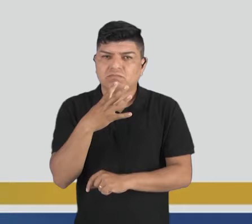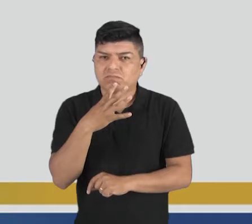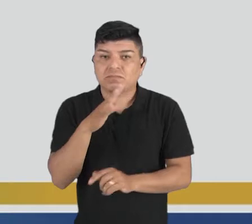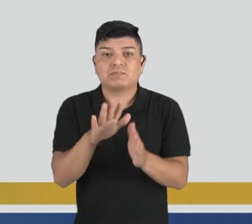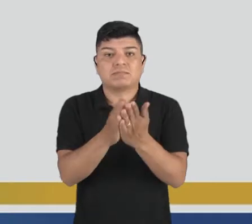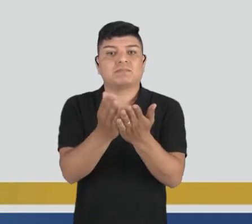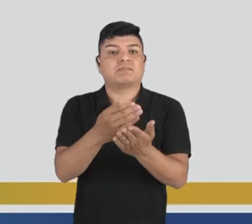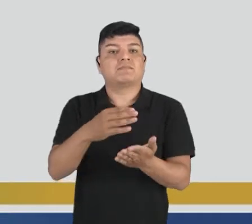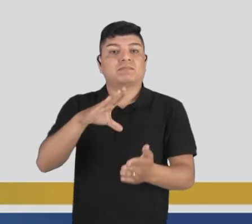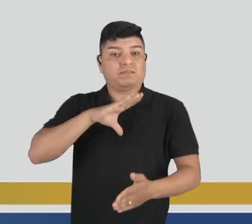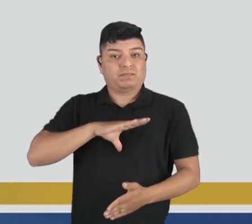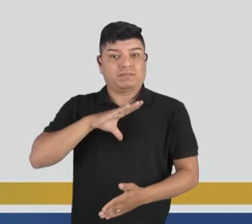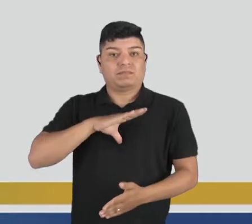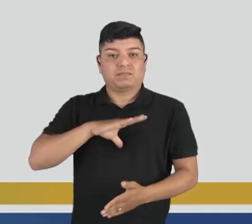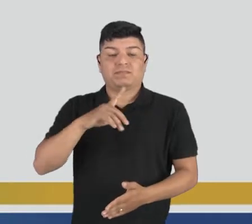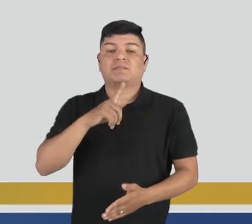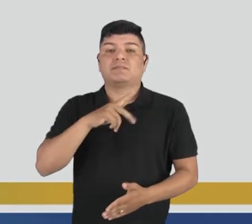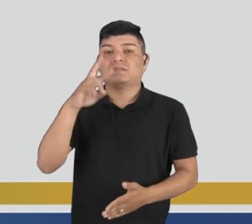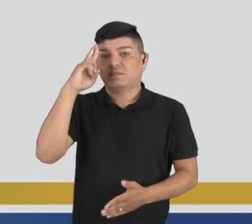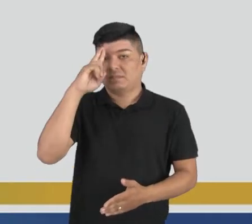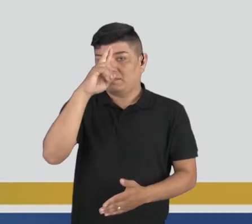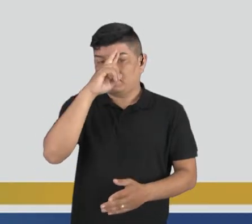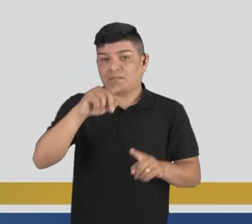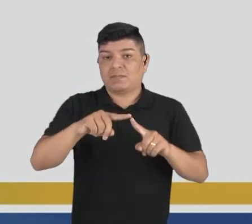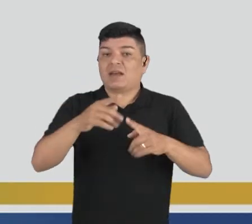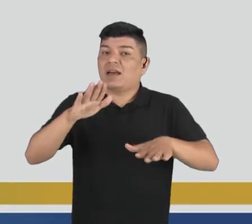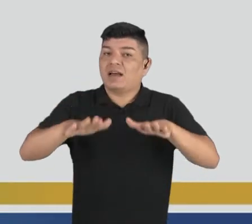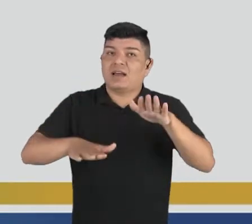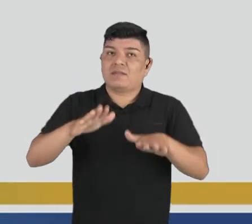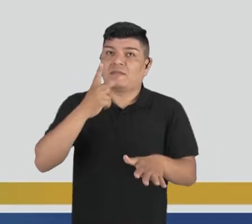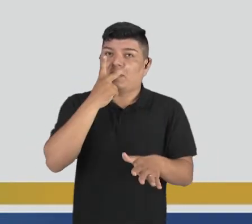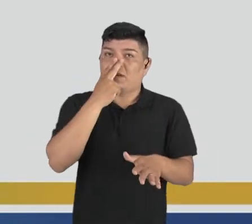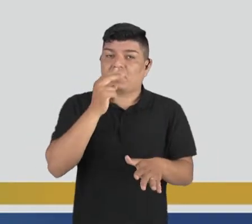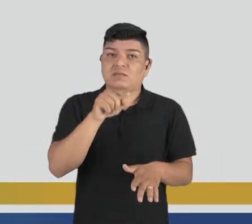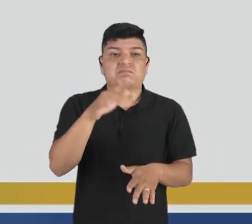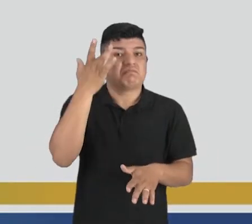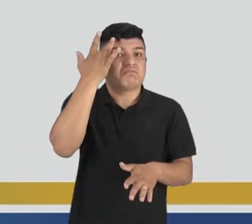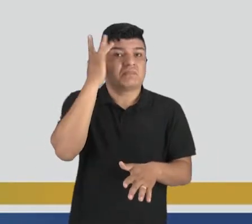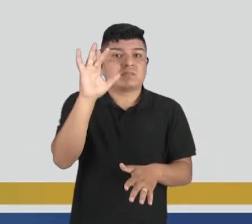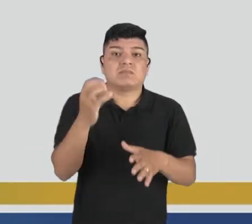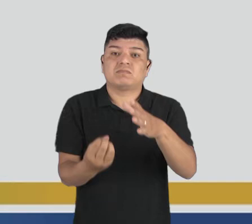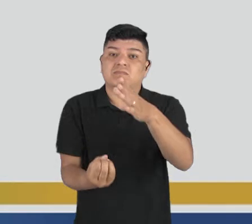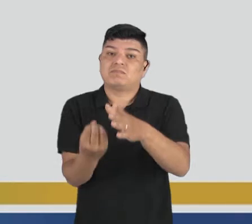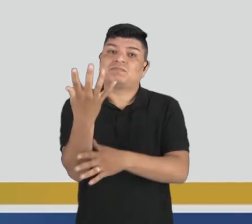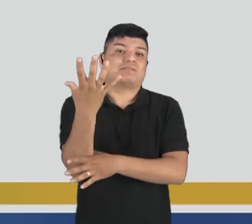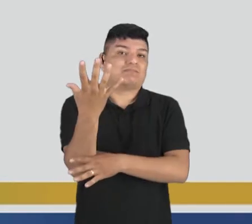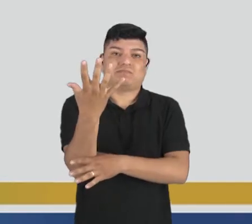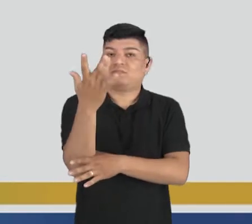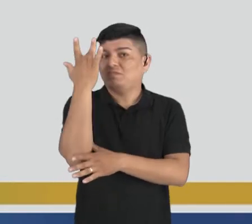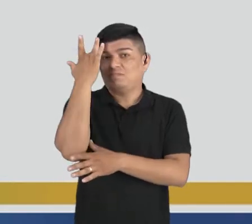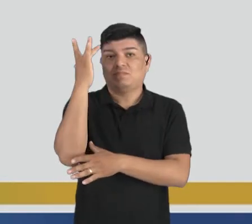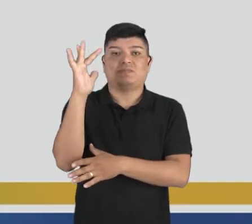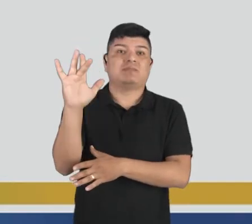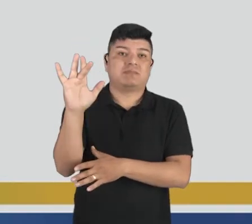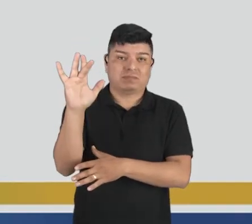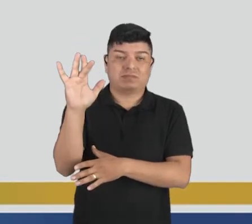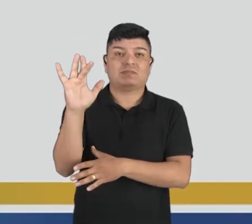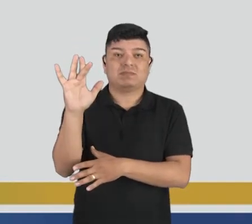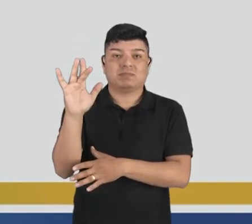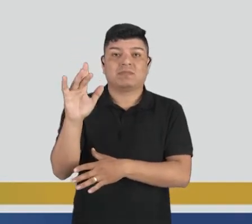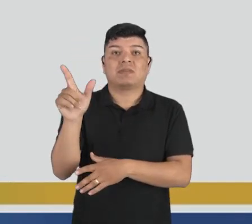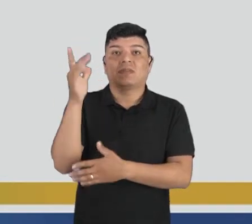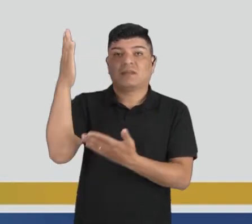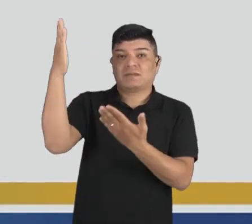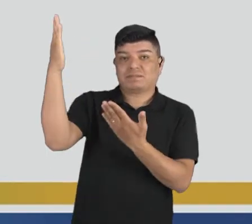livro de português a historinha da Malfada. Só que às vezes você não sabe de onde surgiu Mafalda, tá, galerinha?